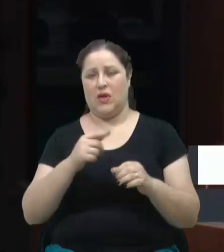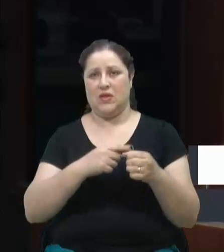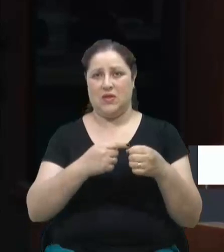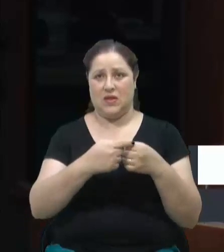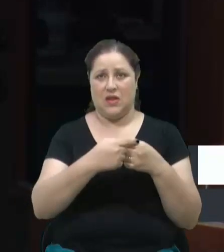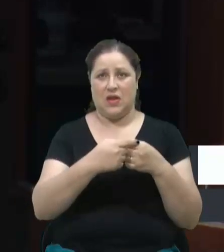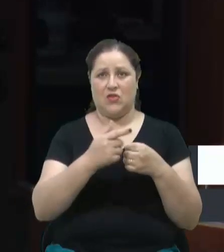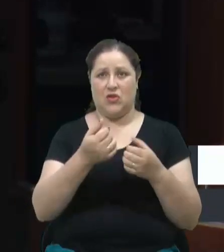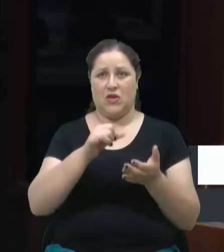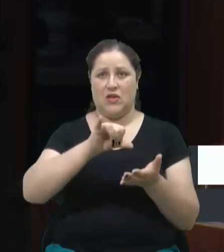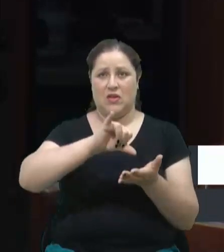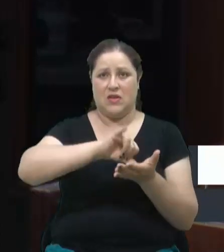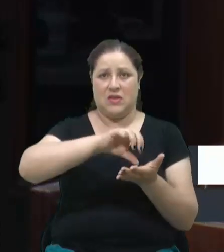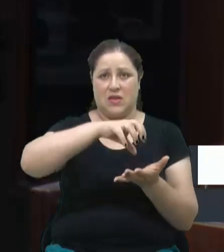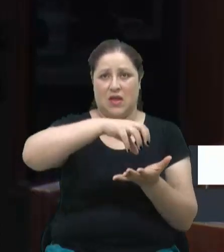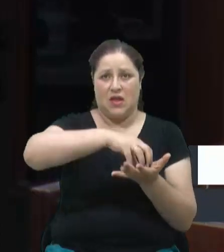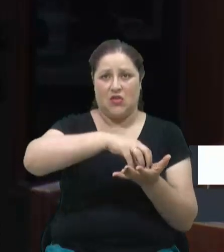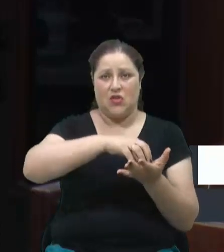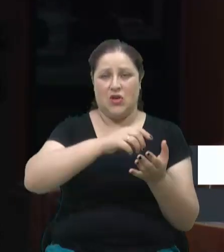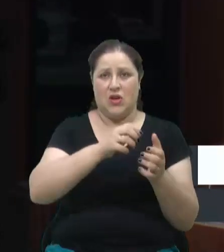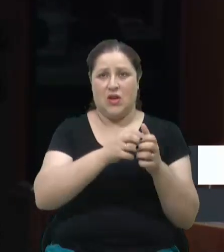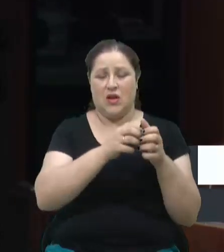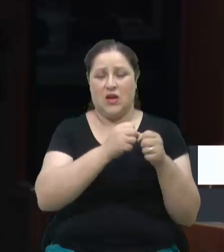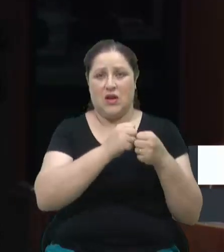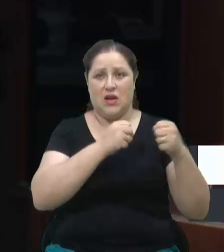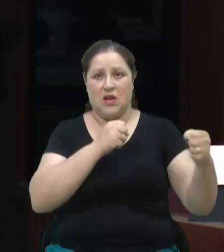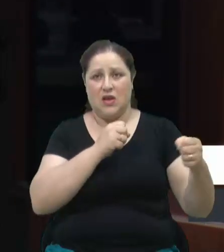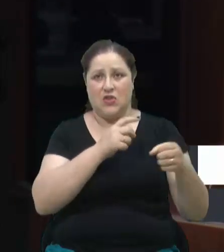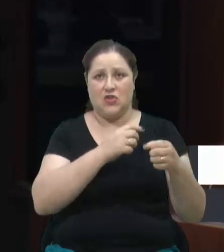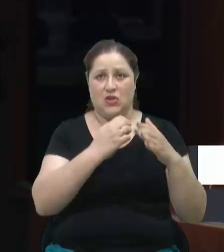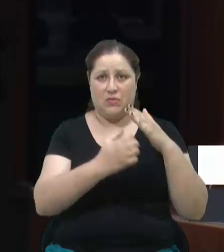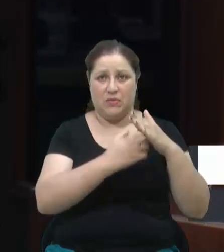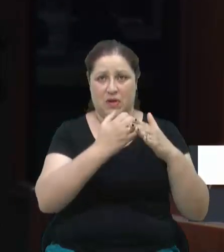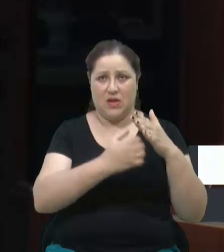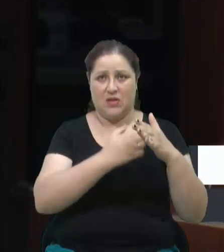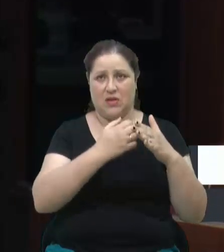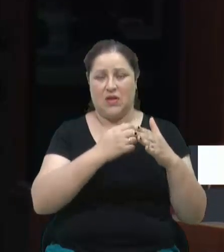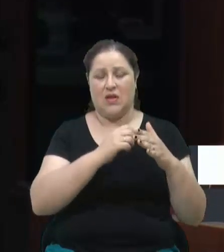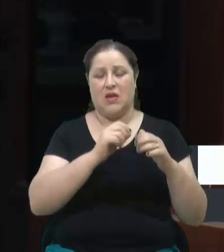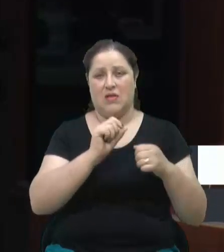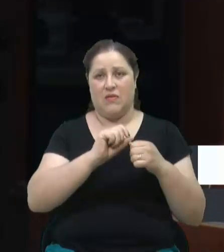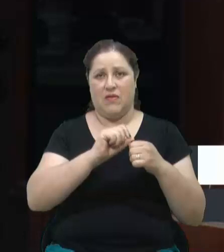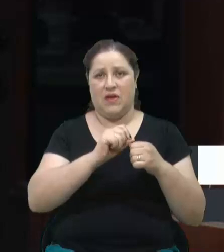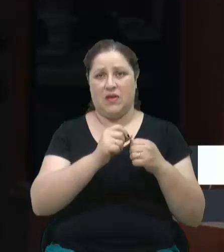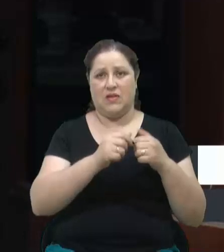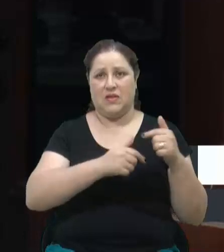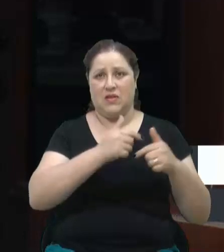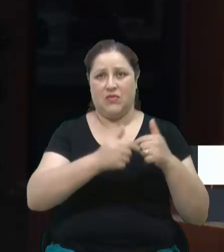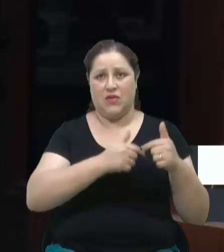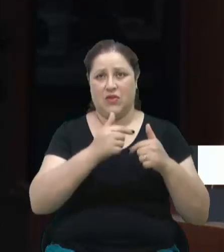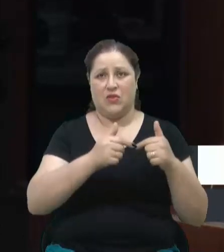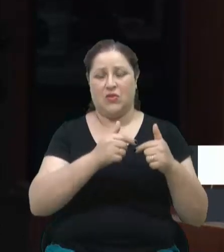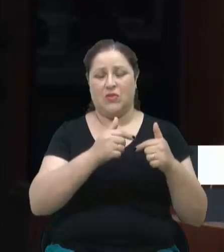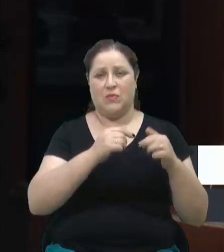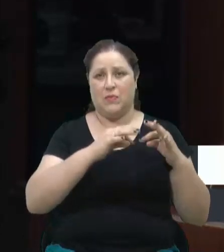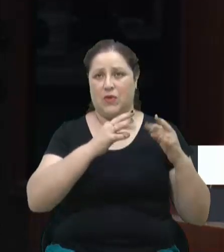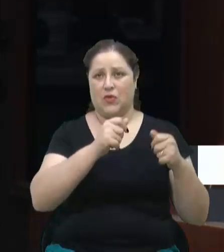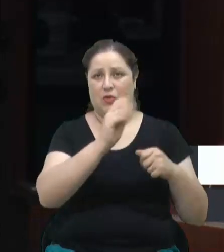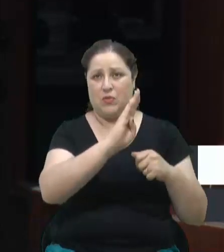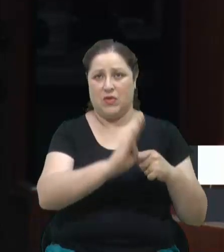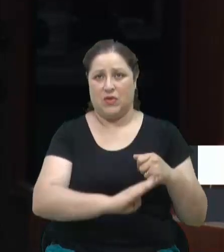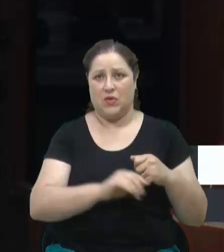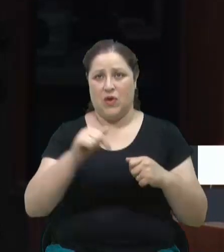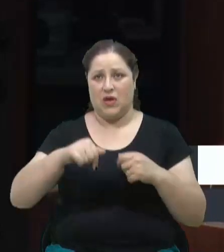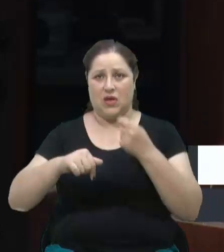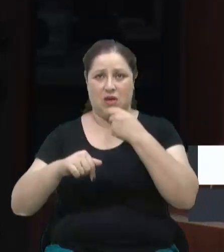para o país inteiro. Sabe qual é a média de Caxias do Sul hoje? O ISS de Caxias do Sul em 2022